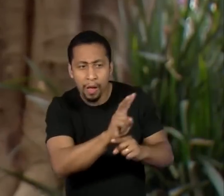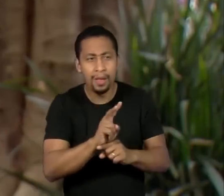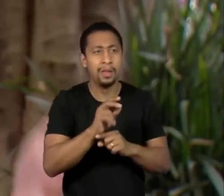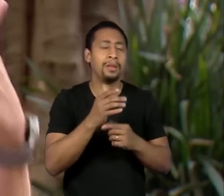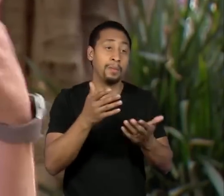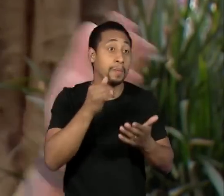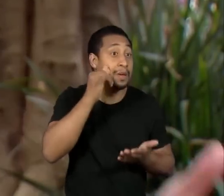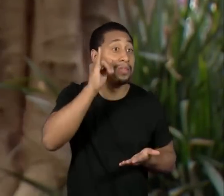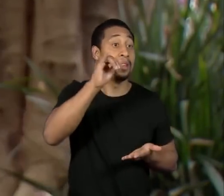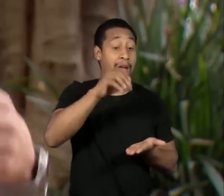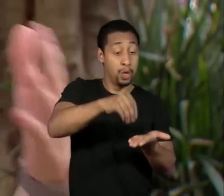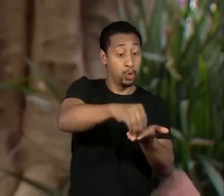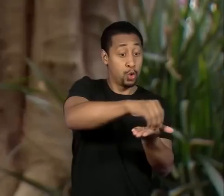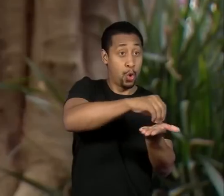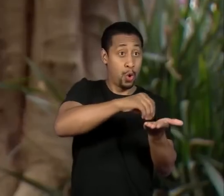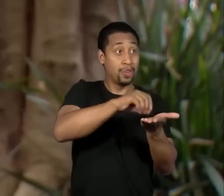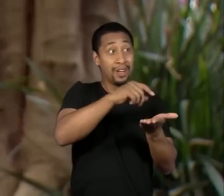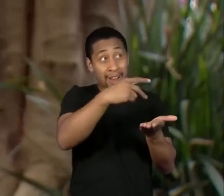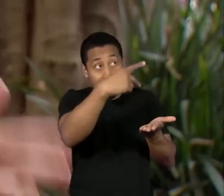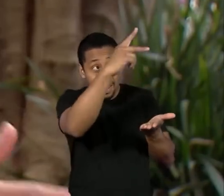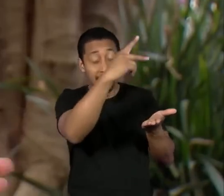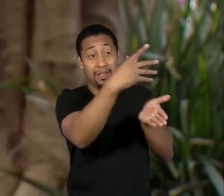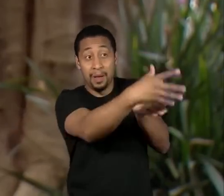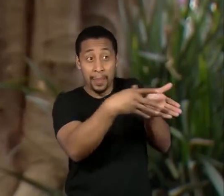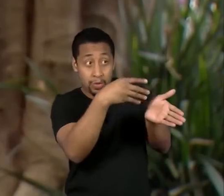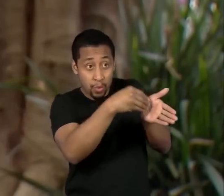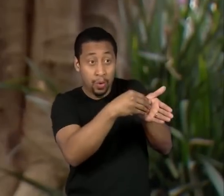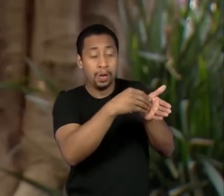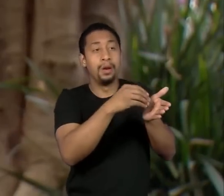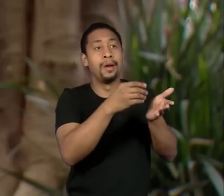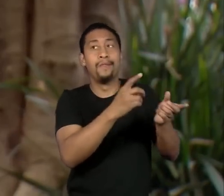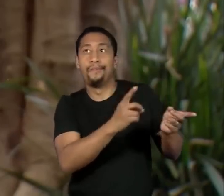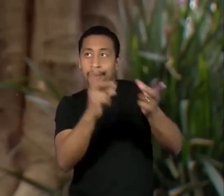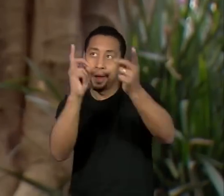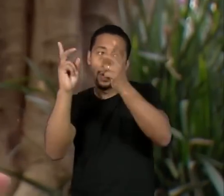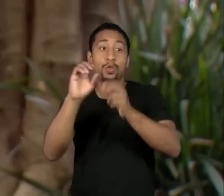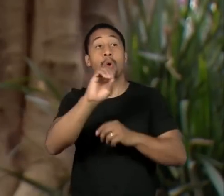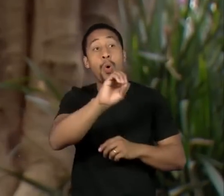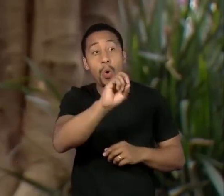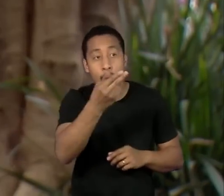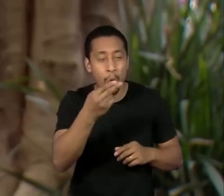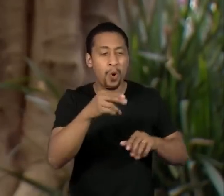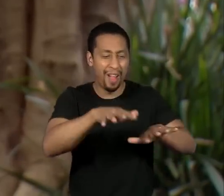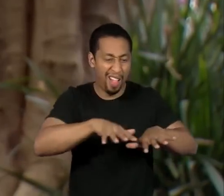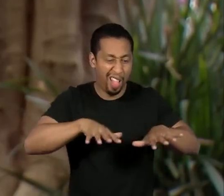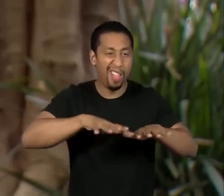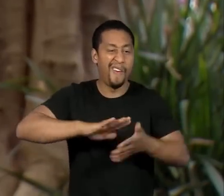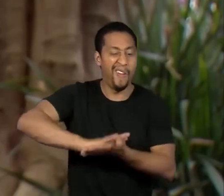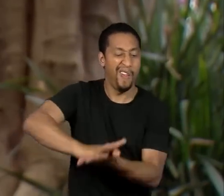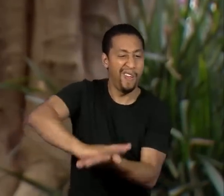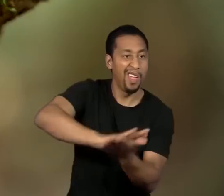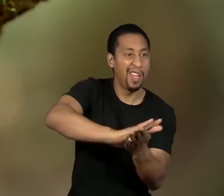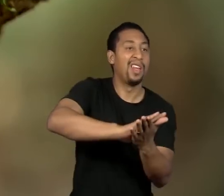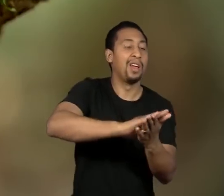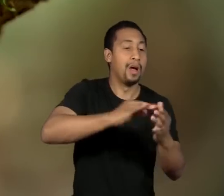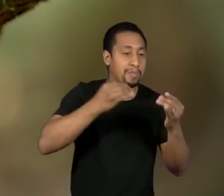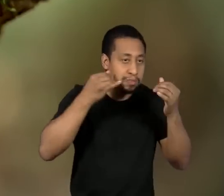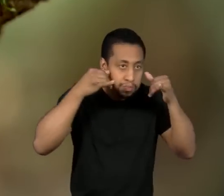essa soja, fruto da Amazônia derrubada, ou que esse boi, fruto de uma terra grilada, acabe no seu prato,